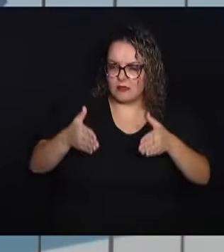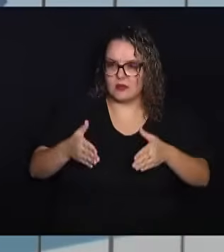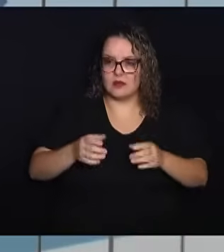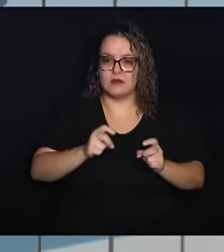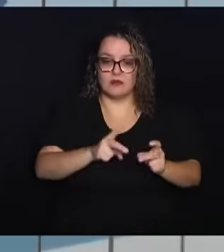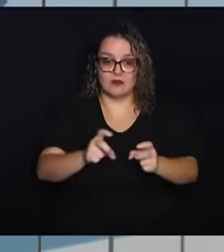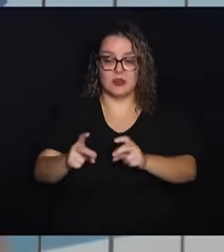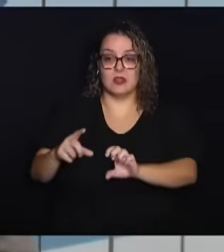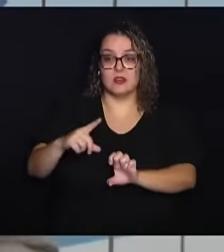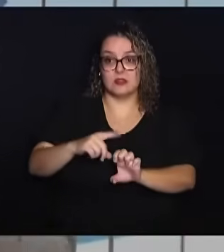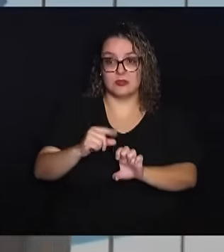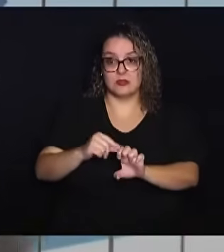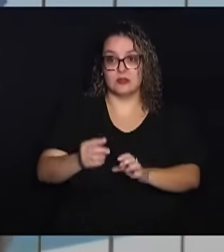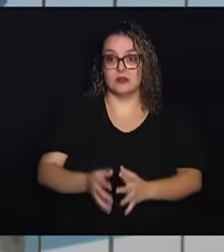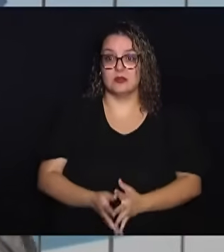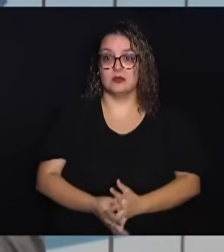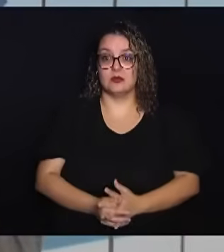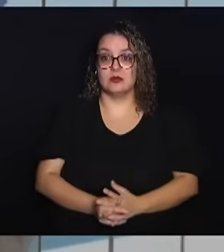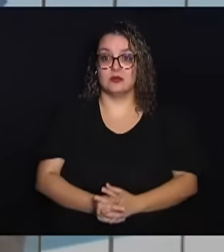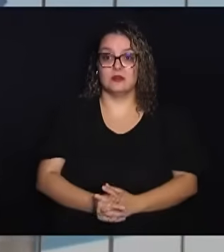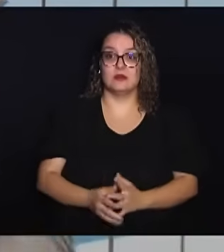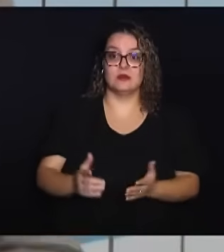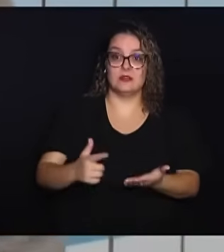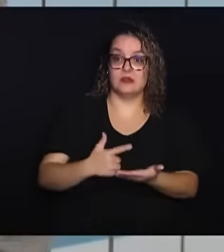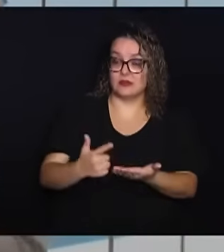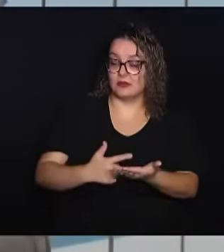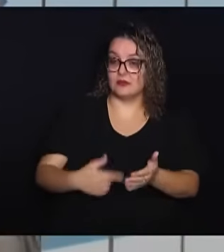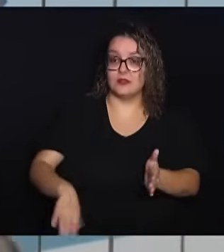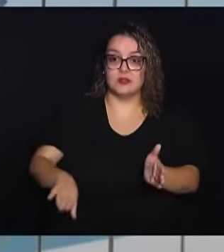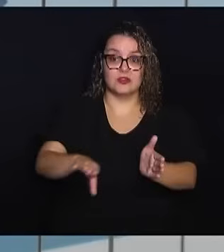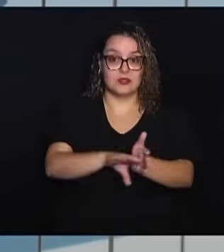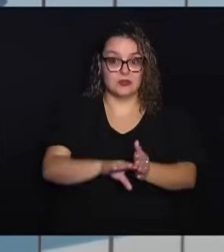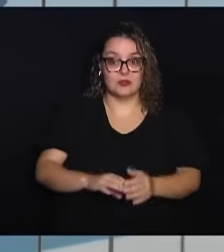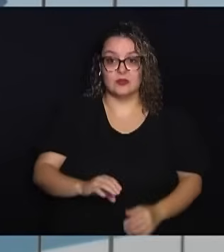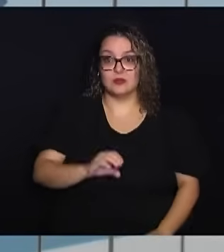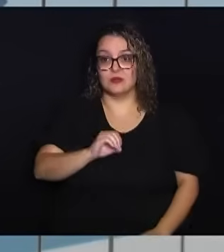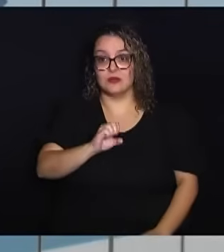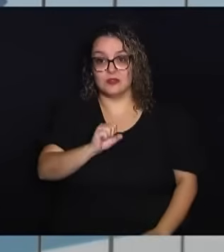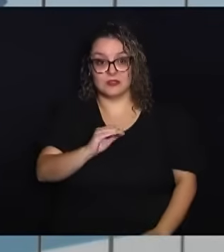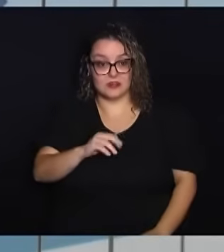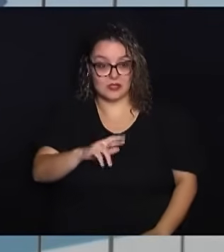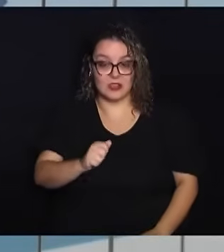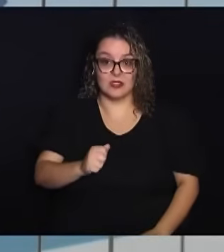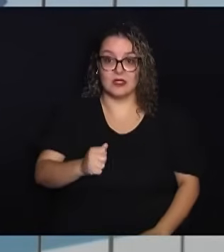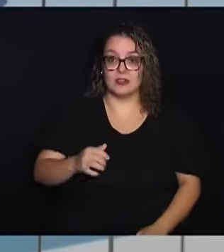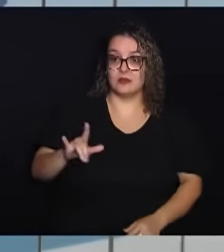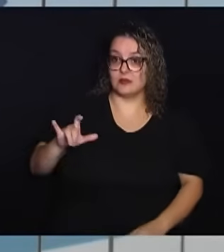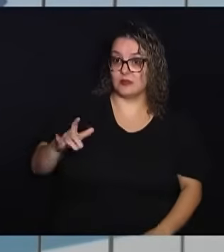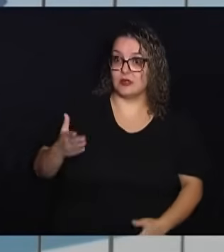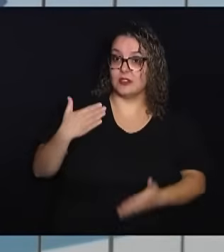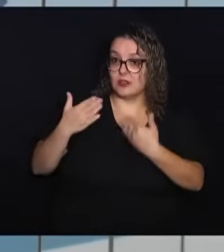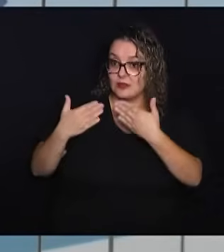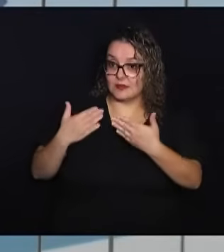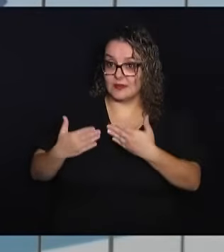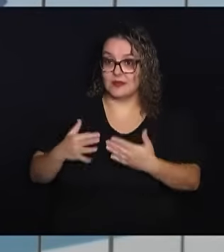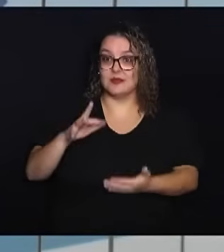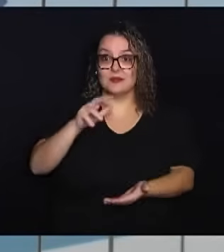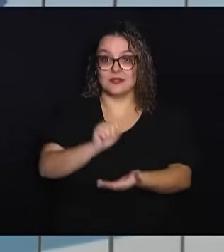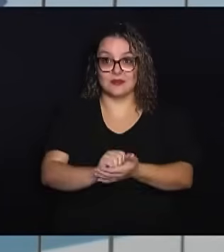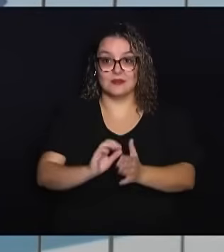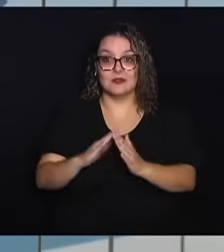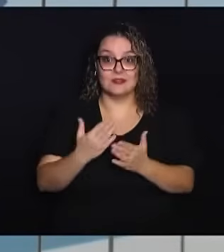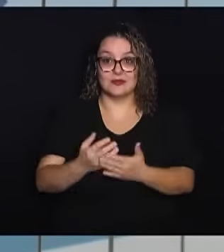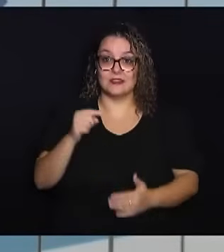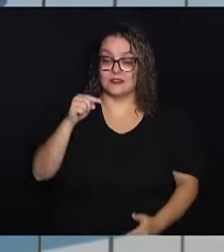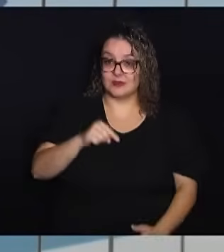empreendedorismo. Aí o livro chegou no Oscar, o Oscar me chamou no Instagram, nós começamos a conversar e nós matriculamos ele na escola.